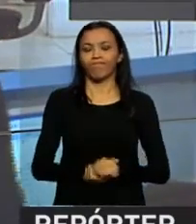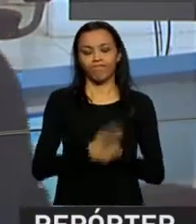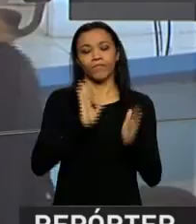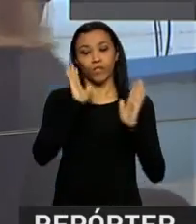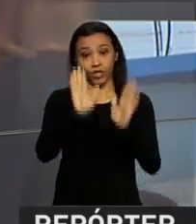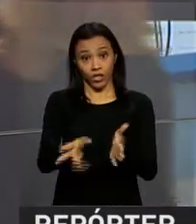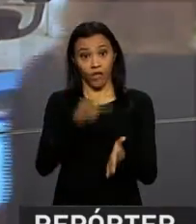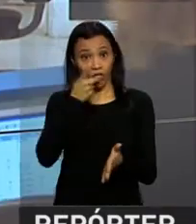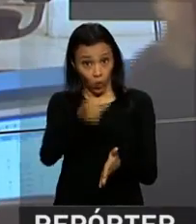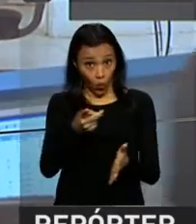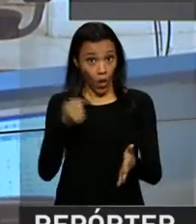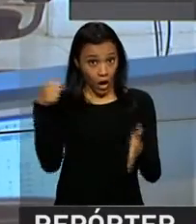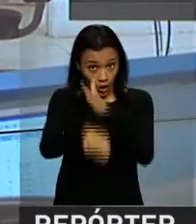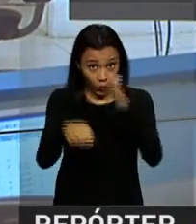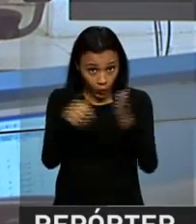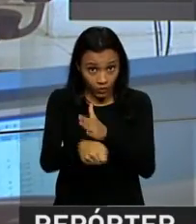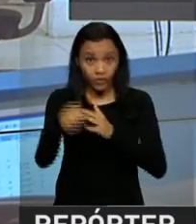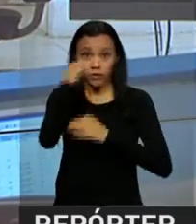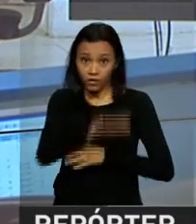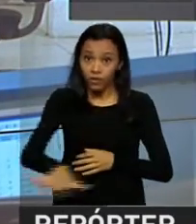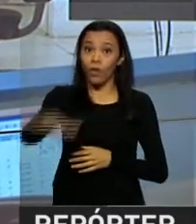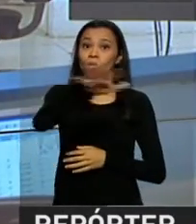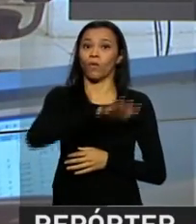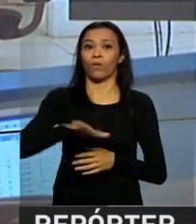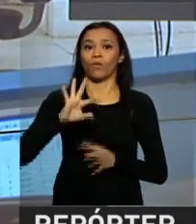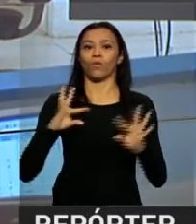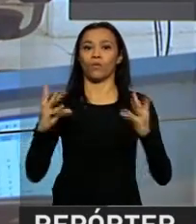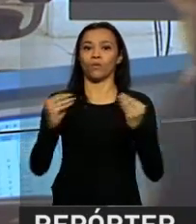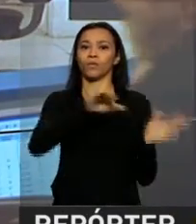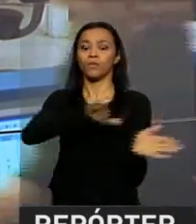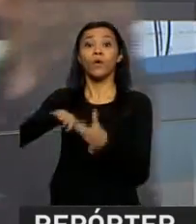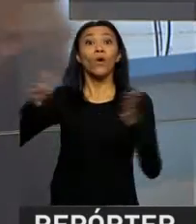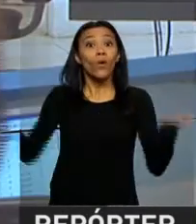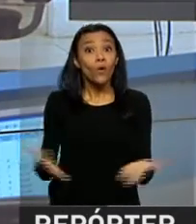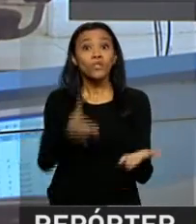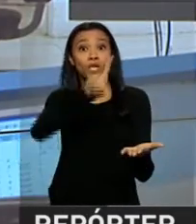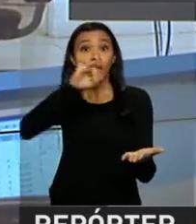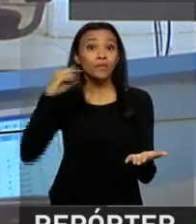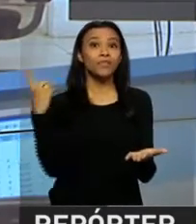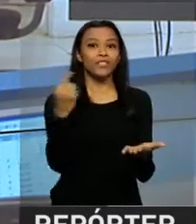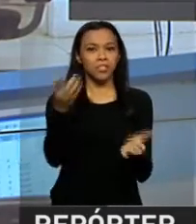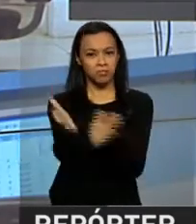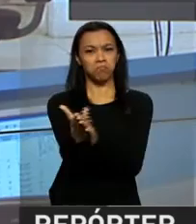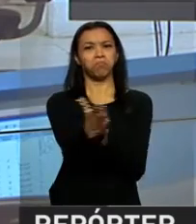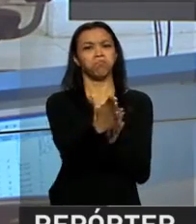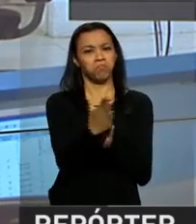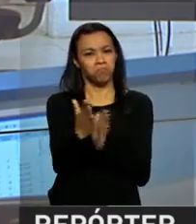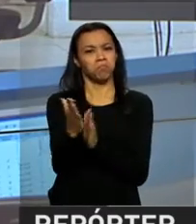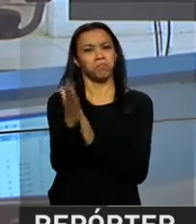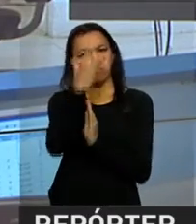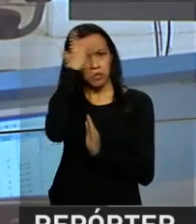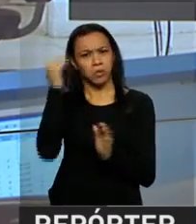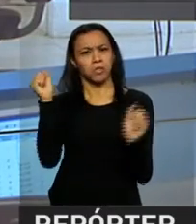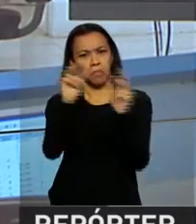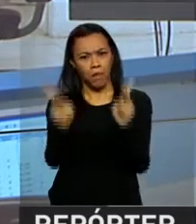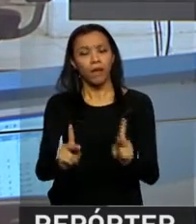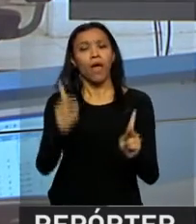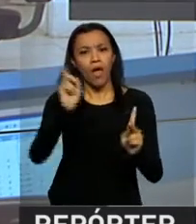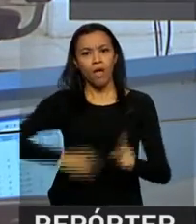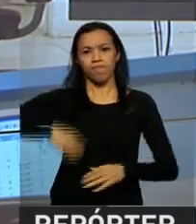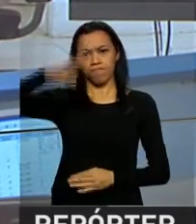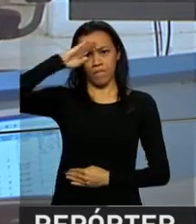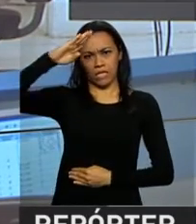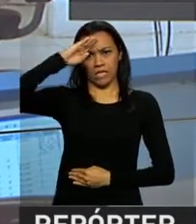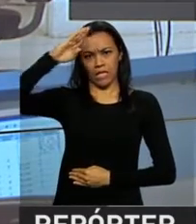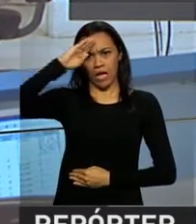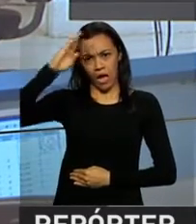foi dito, essa luta é de todos nós. Hoje é dia de homenagear os mantenedores da paz. São militares brasileiros que